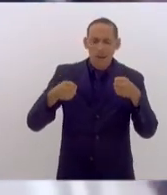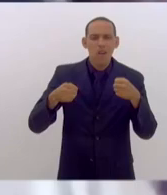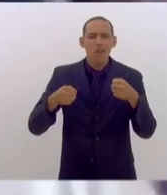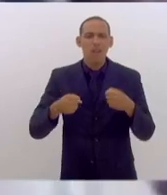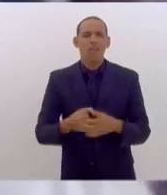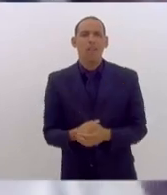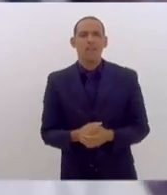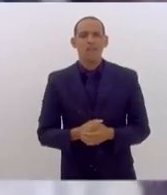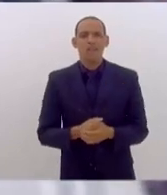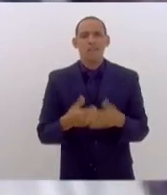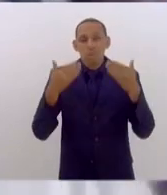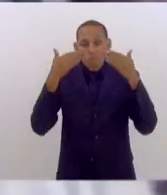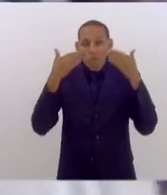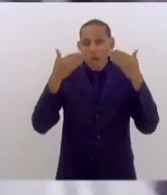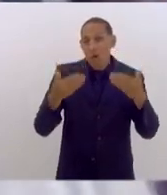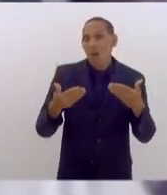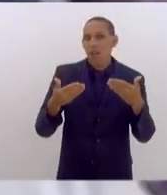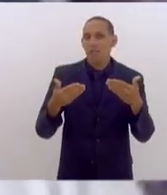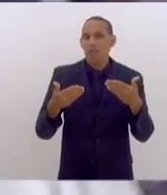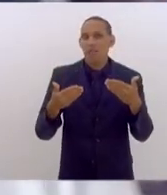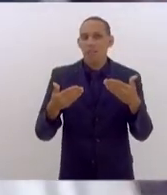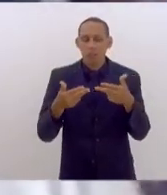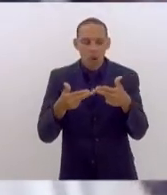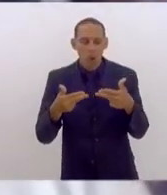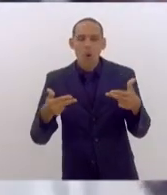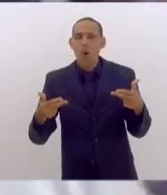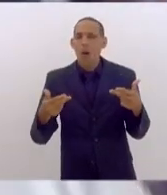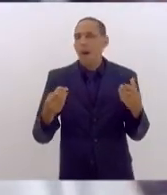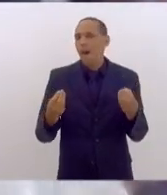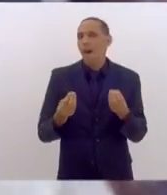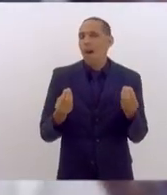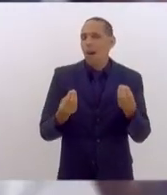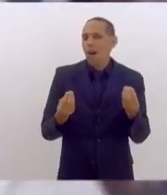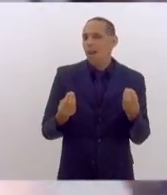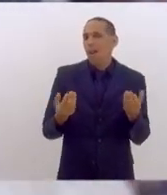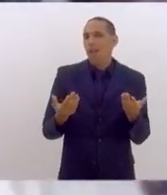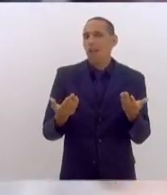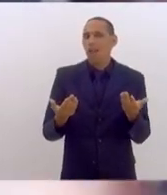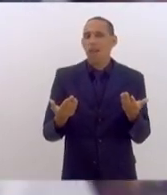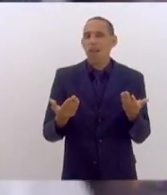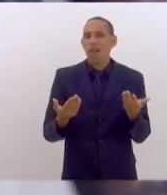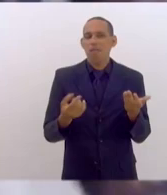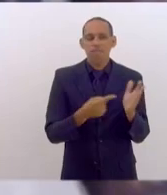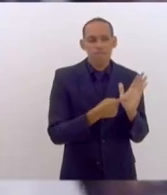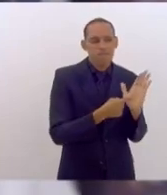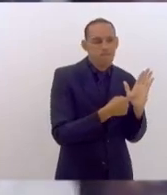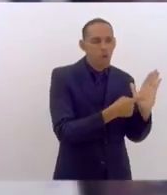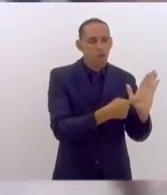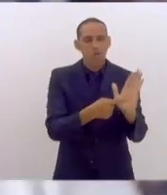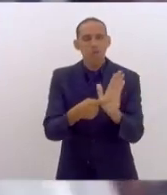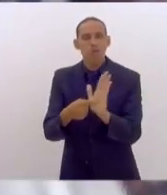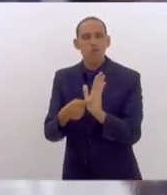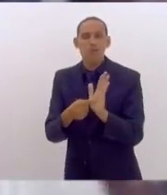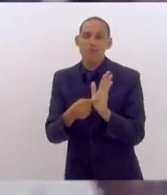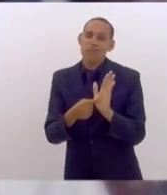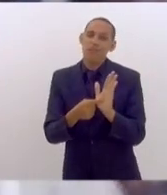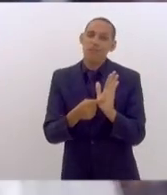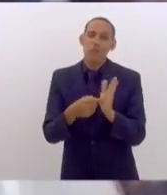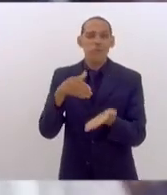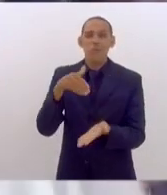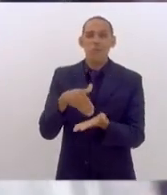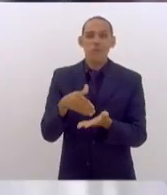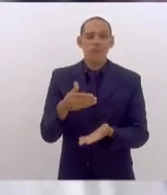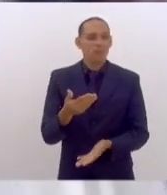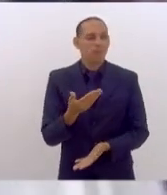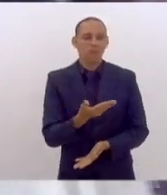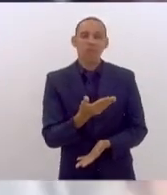entendeu mostrando com que as coisas deverão ser apontadas e finalizando por